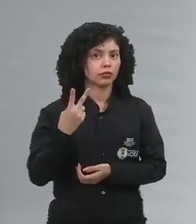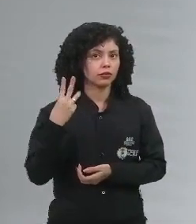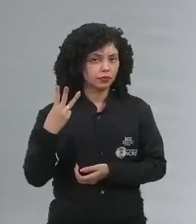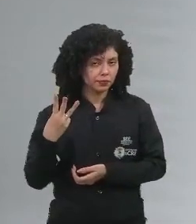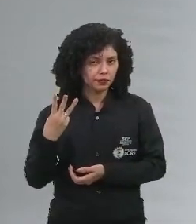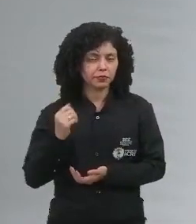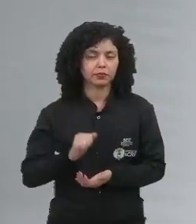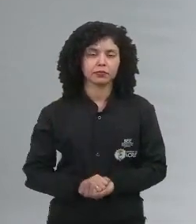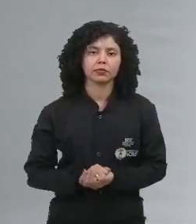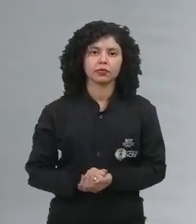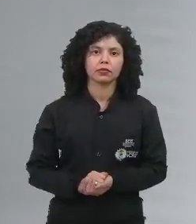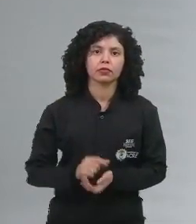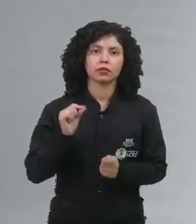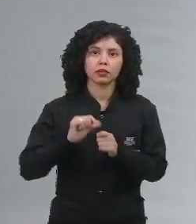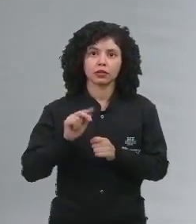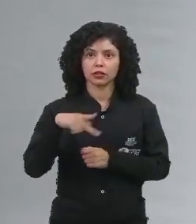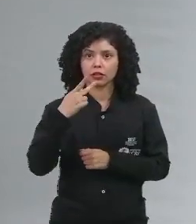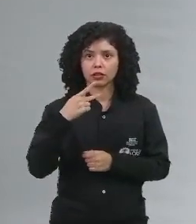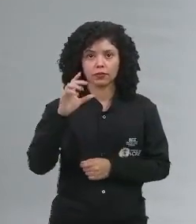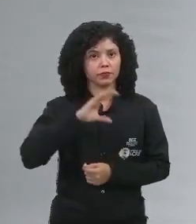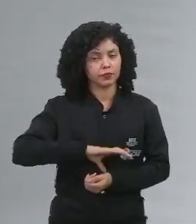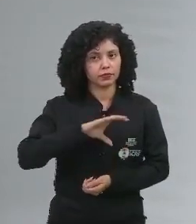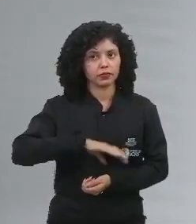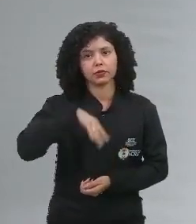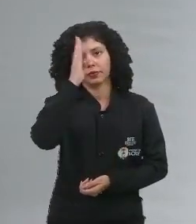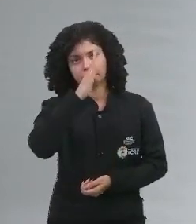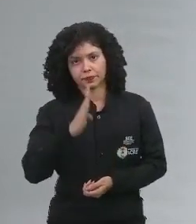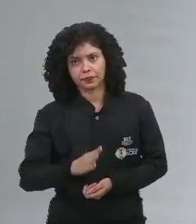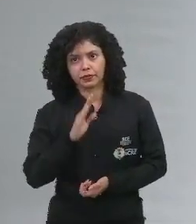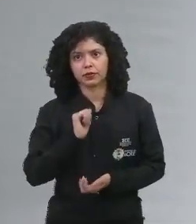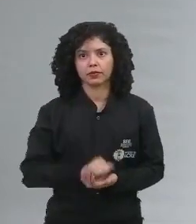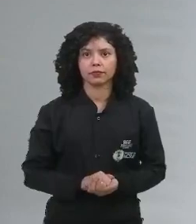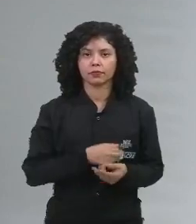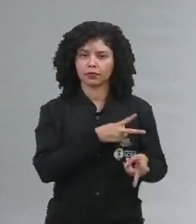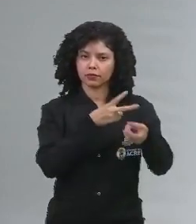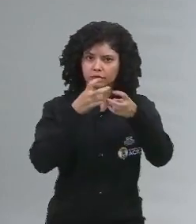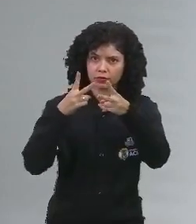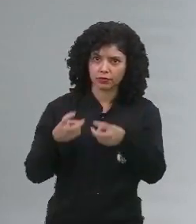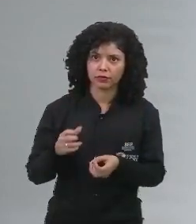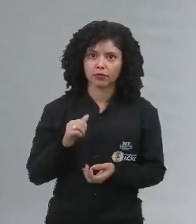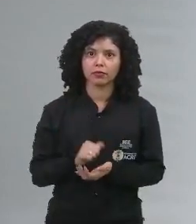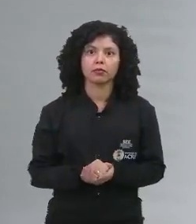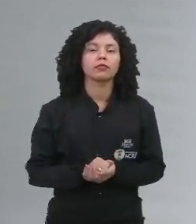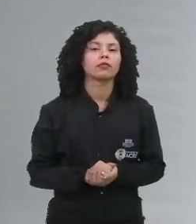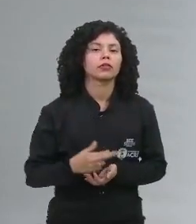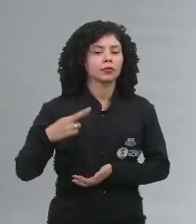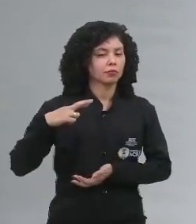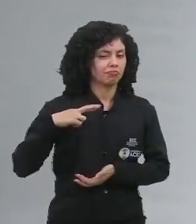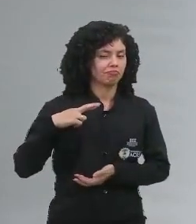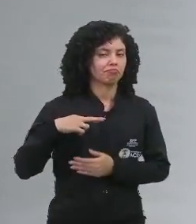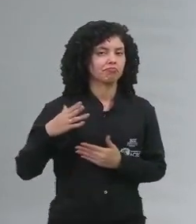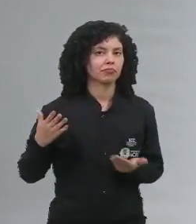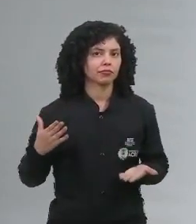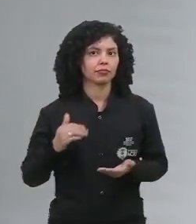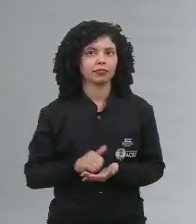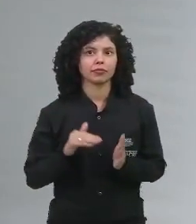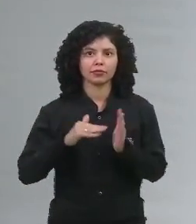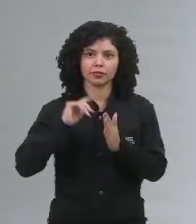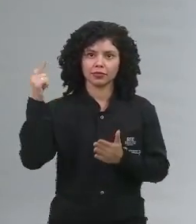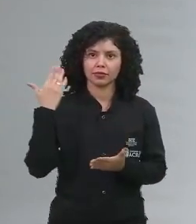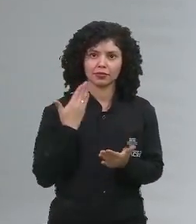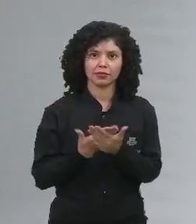parte 3, que fala sobre o português brasileiro, perspectivas e particularidades.